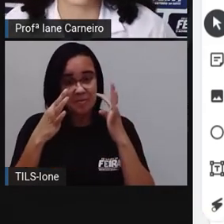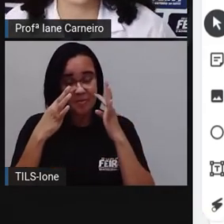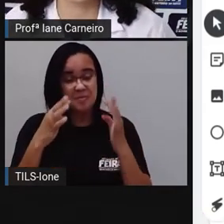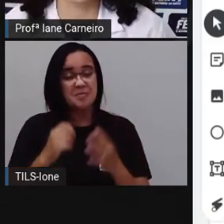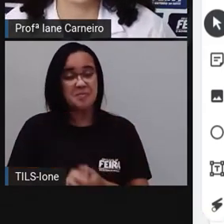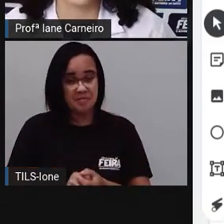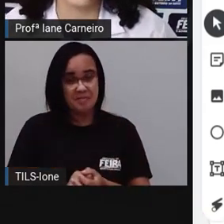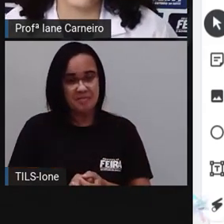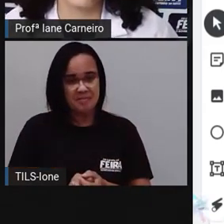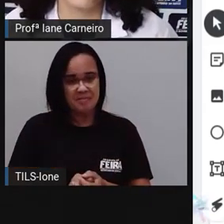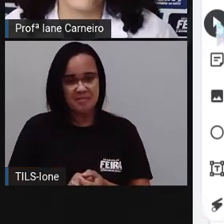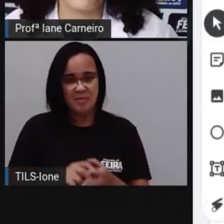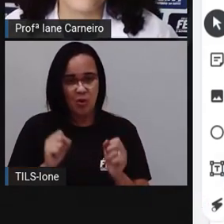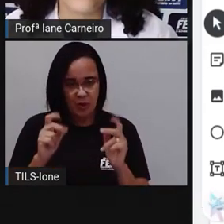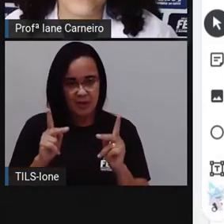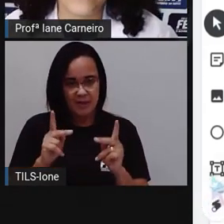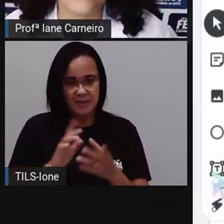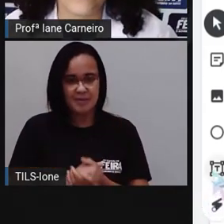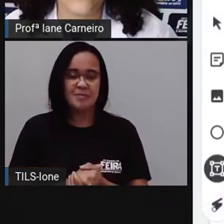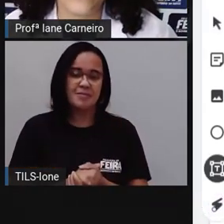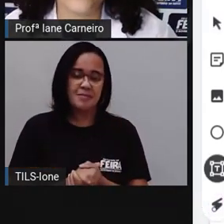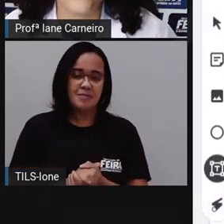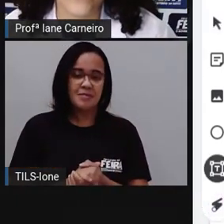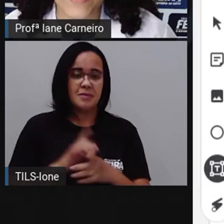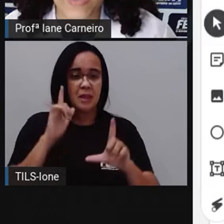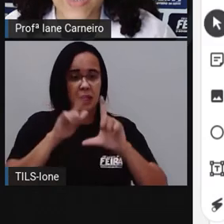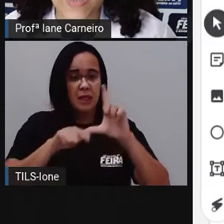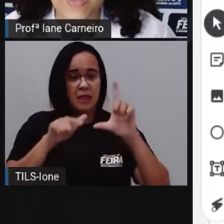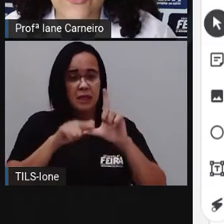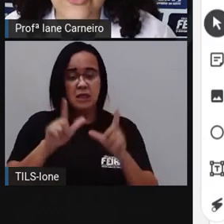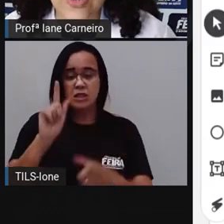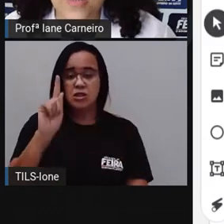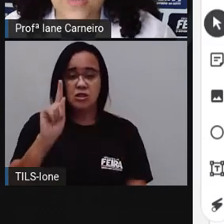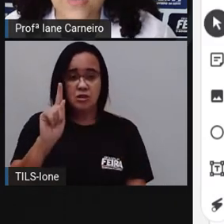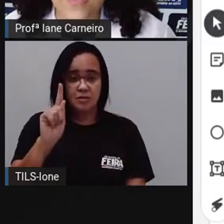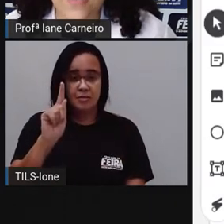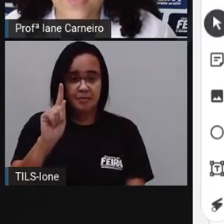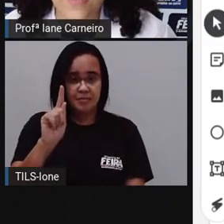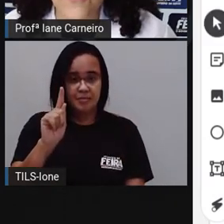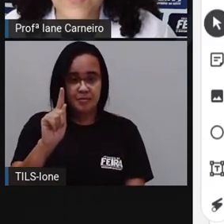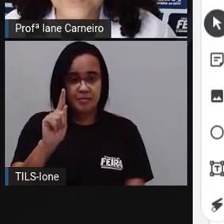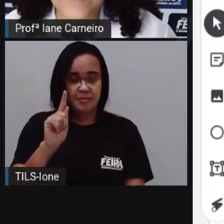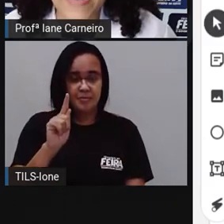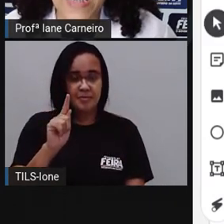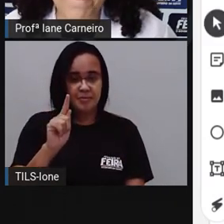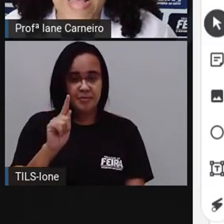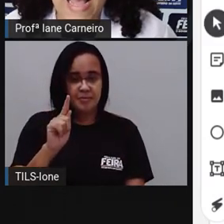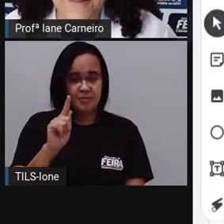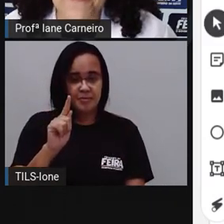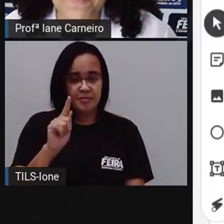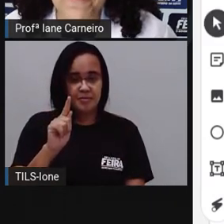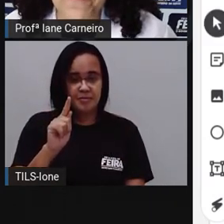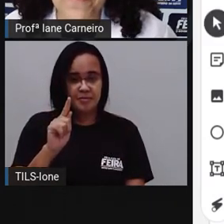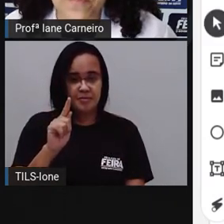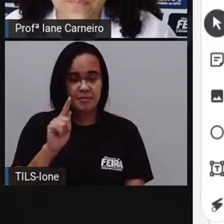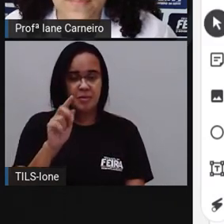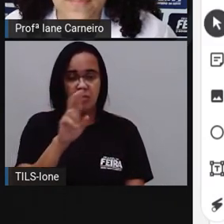escrita, tá certo? Vamos com a letra agora, o G de. Vamos escrever gambá?